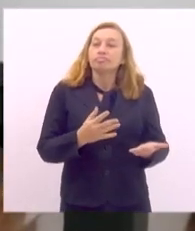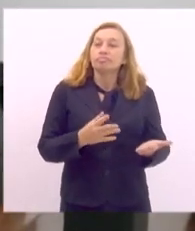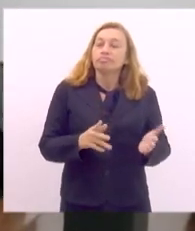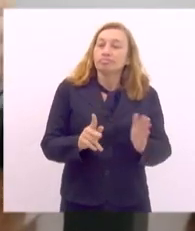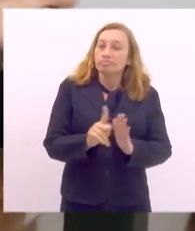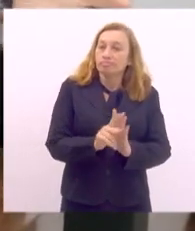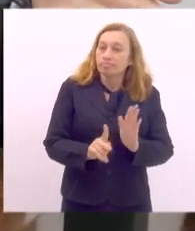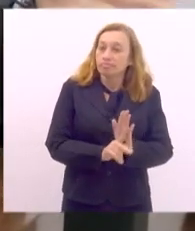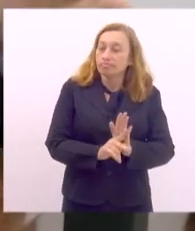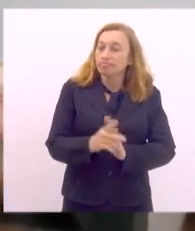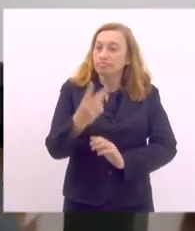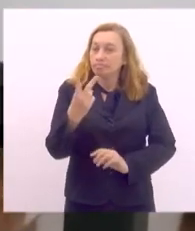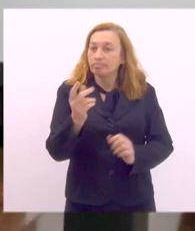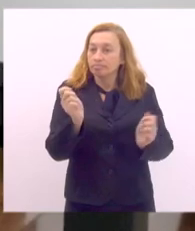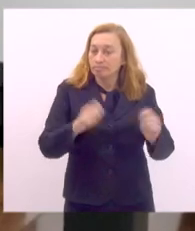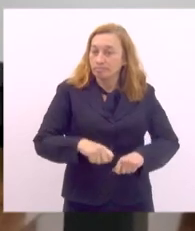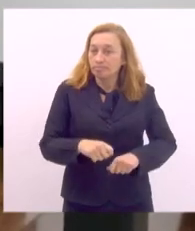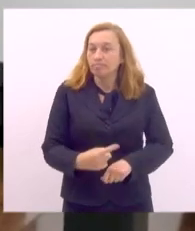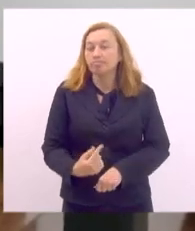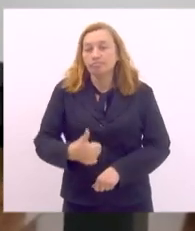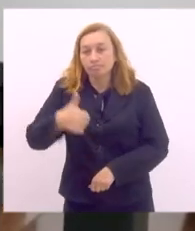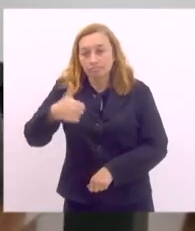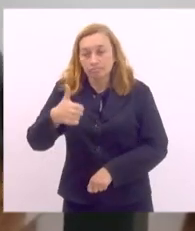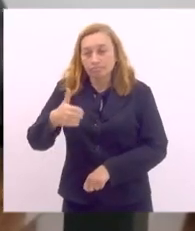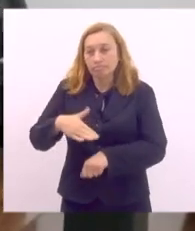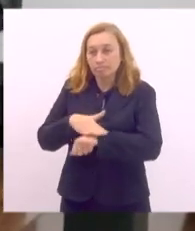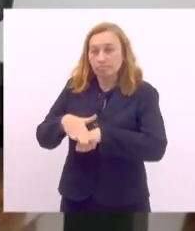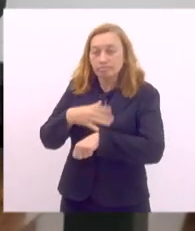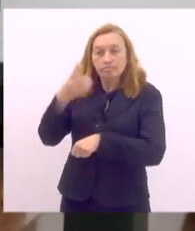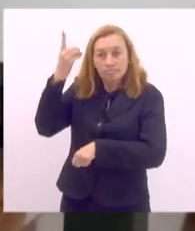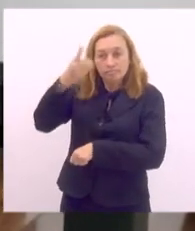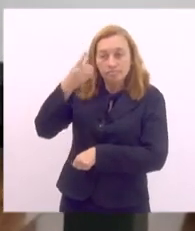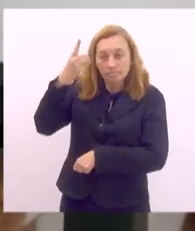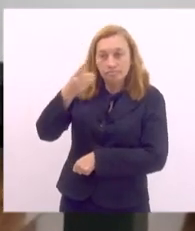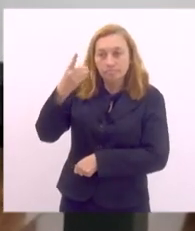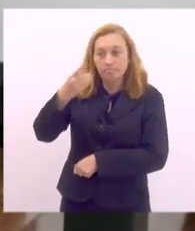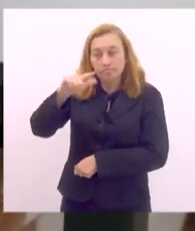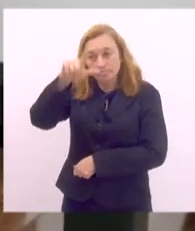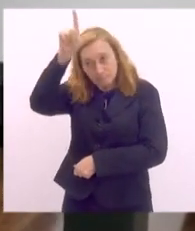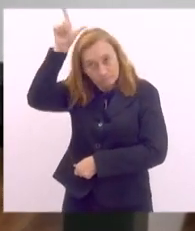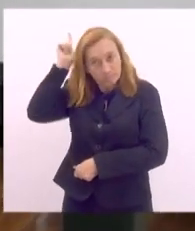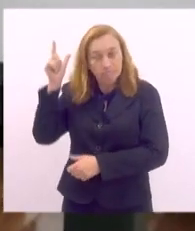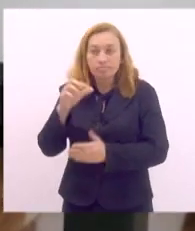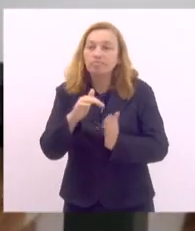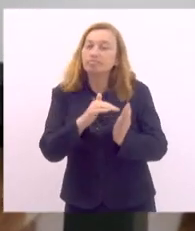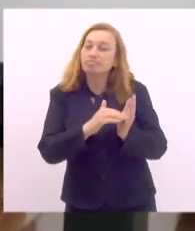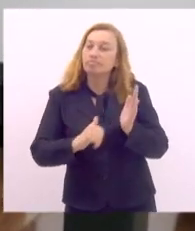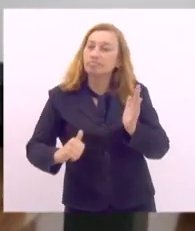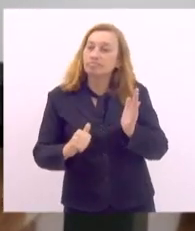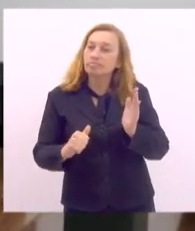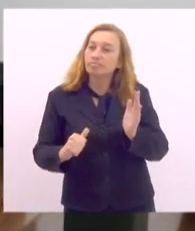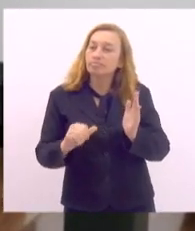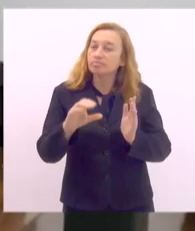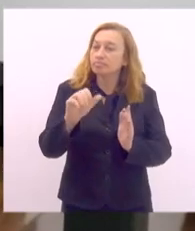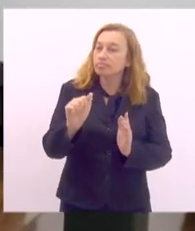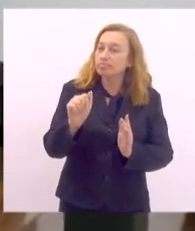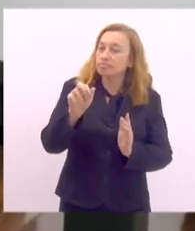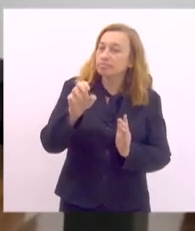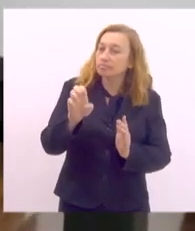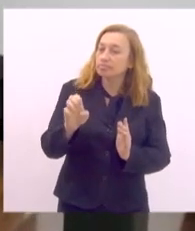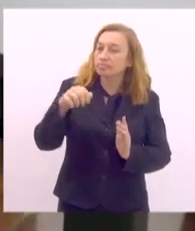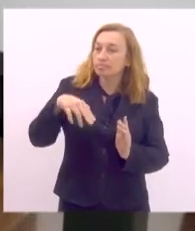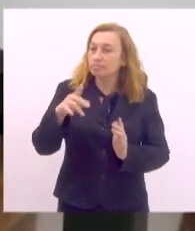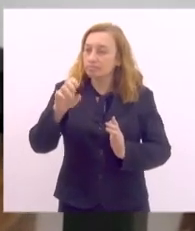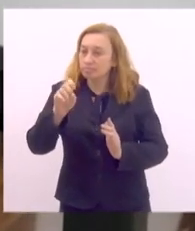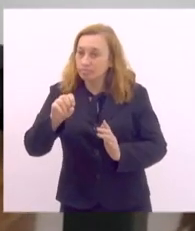possibilidades. Uma, conversava agora com o deputado Luiz Paulo, é a gente retirar o anexo, daquele jeito que o André